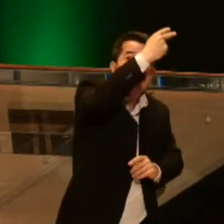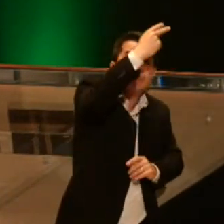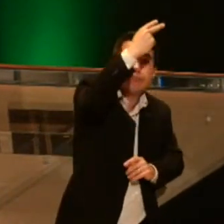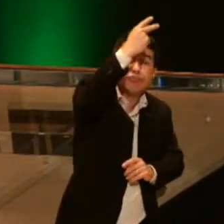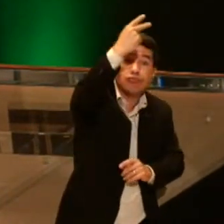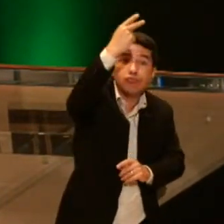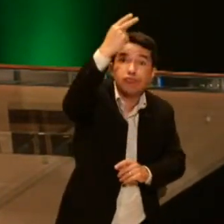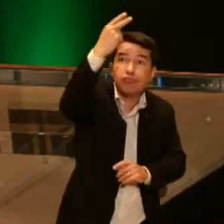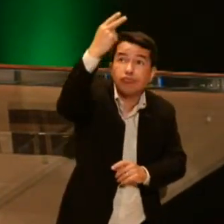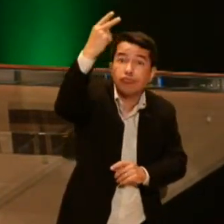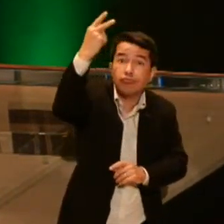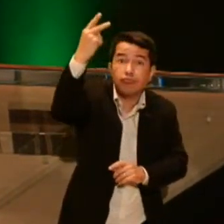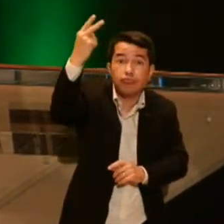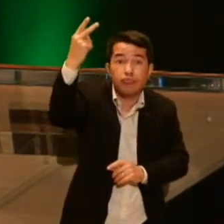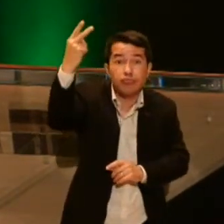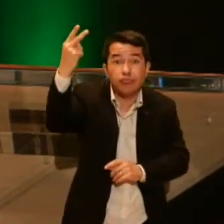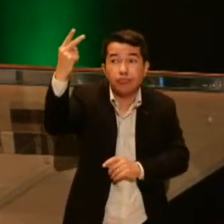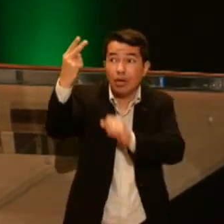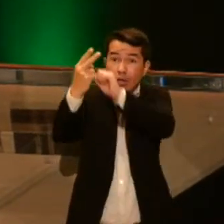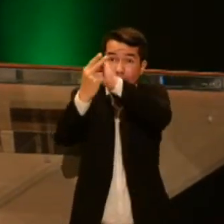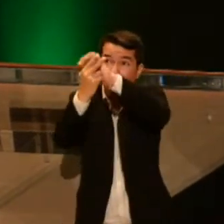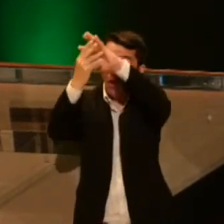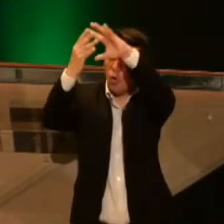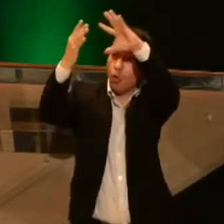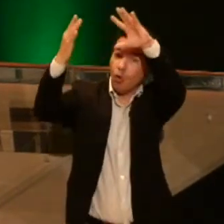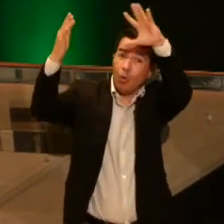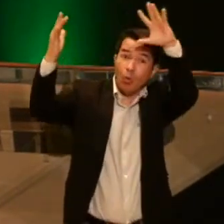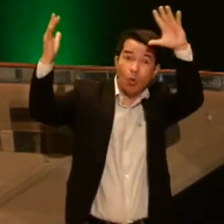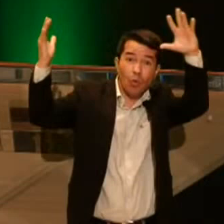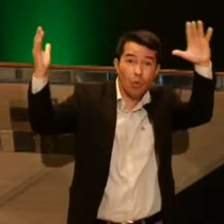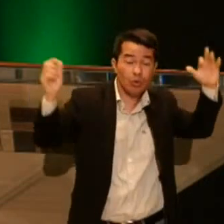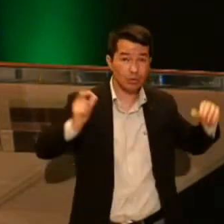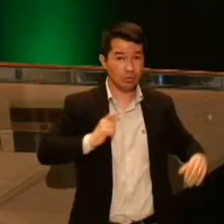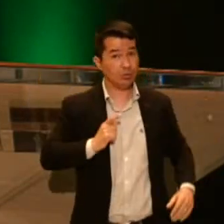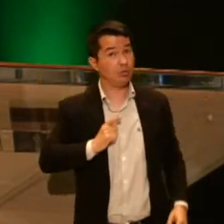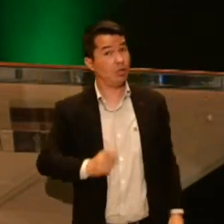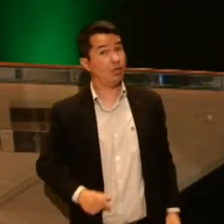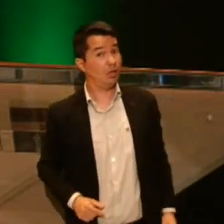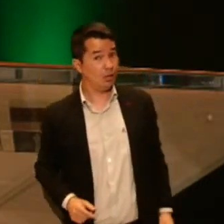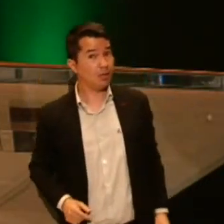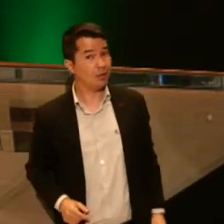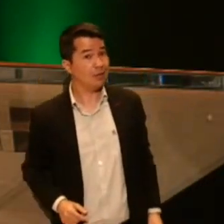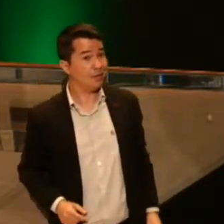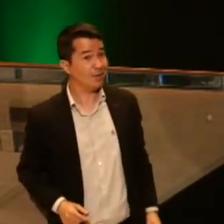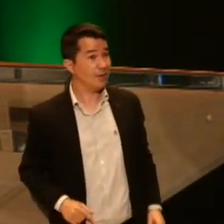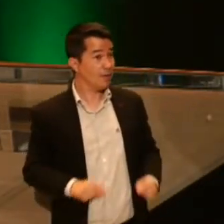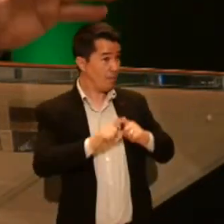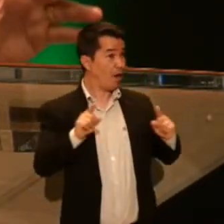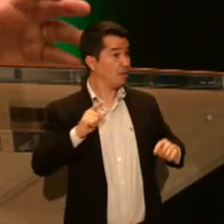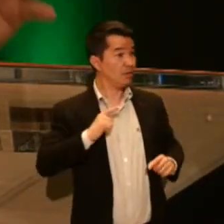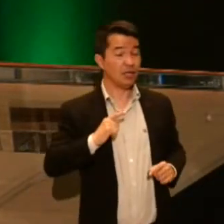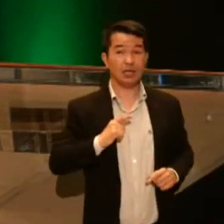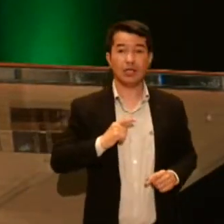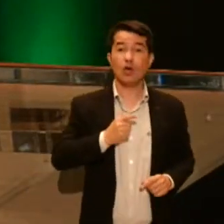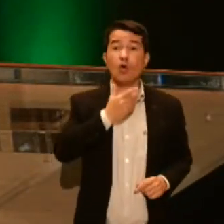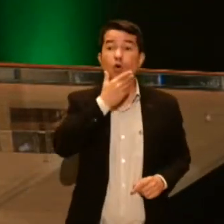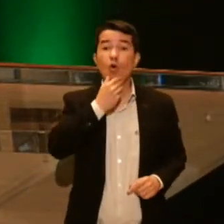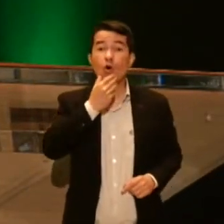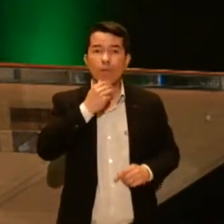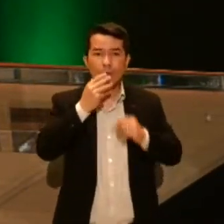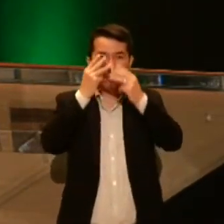Mas uma coisa havia no coração daqueles homens. O coração daqueles homens